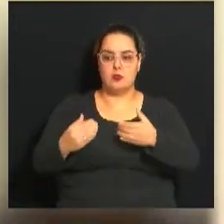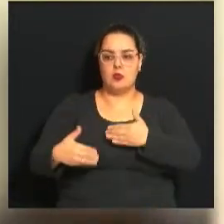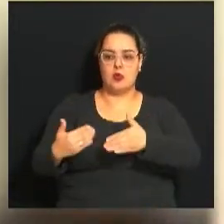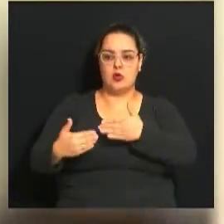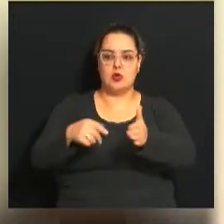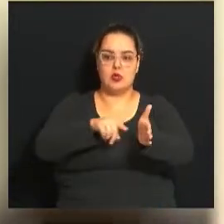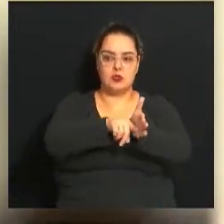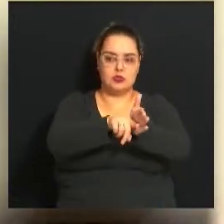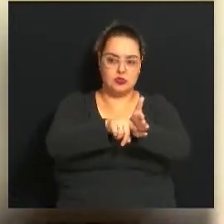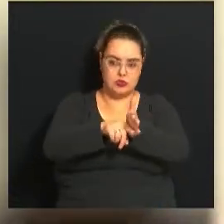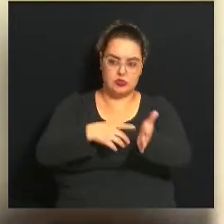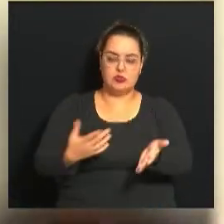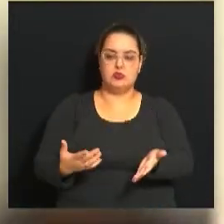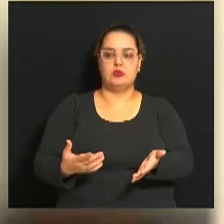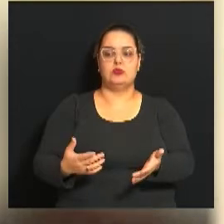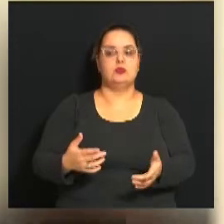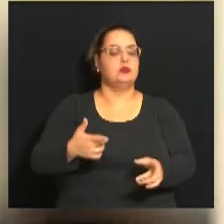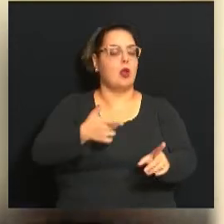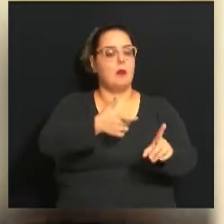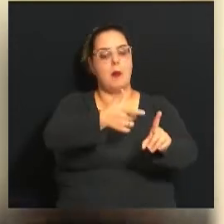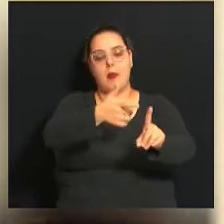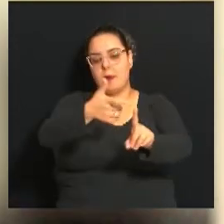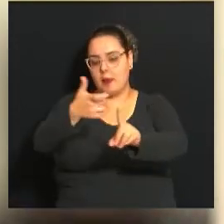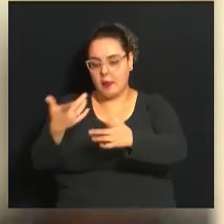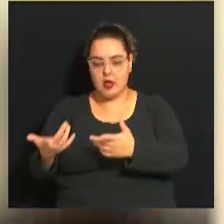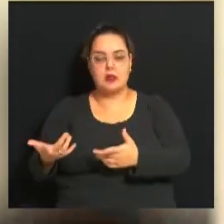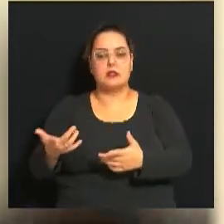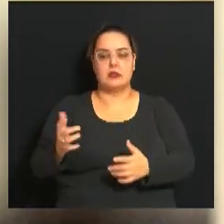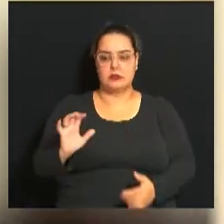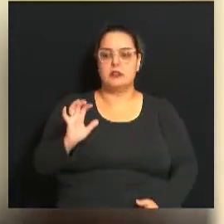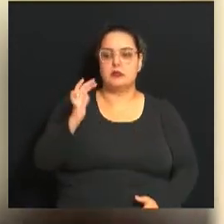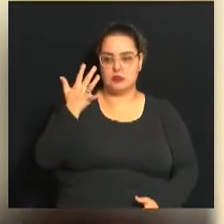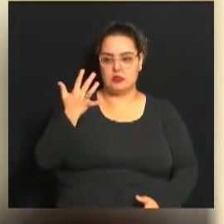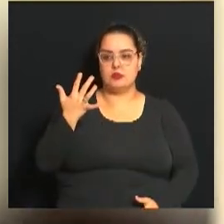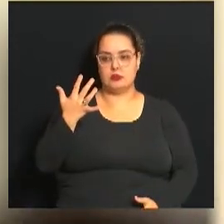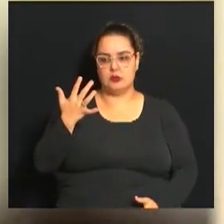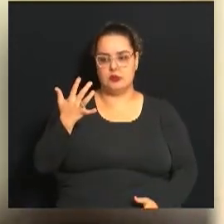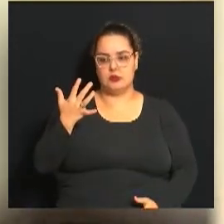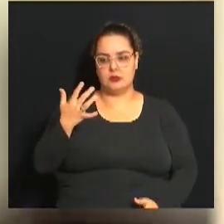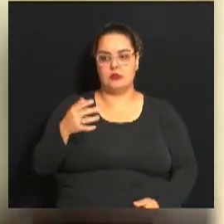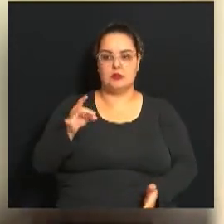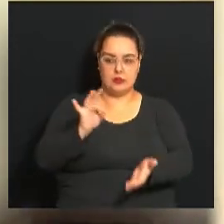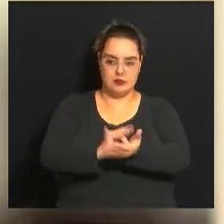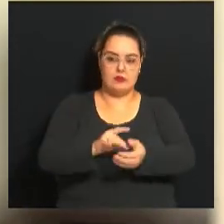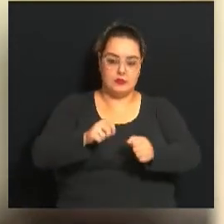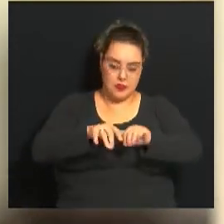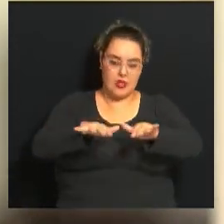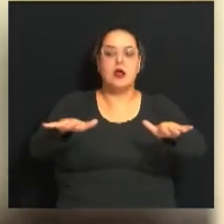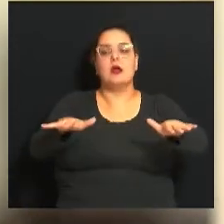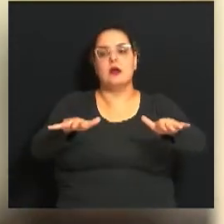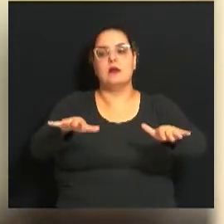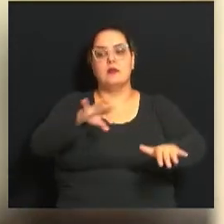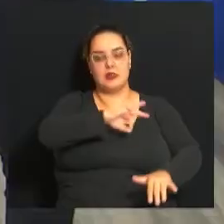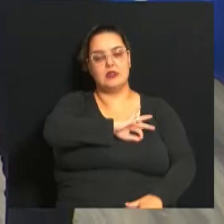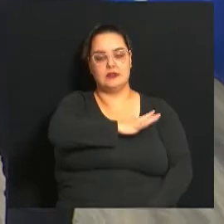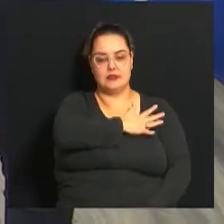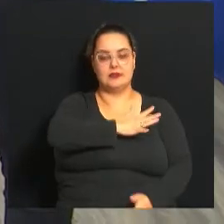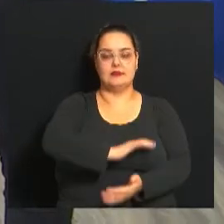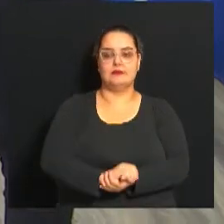investigação desses assassinatos, desses casos. Então, a gente vai ter que, na verdade, expandir para as delegacias.